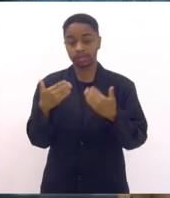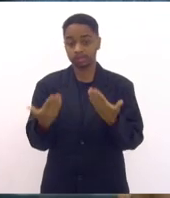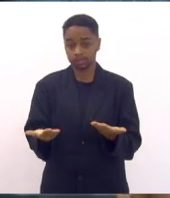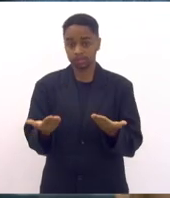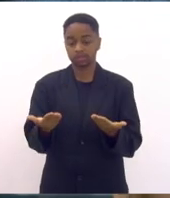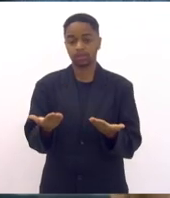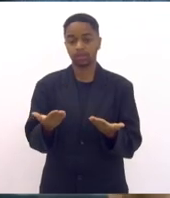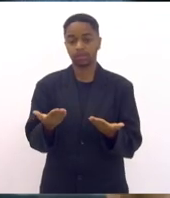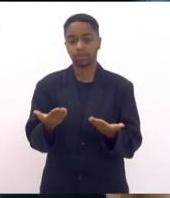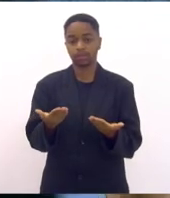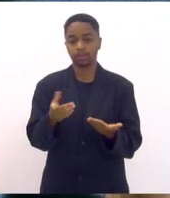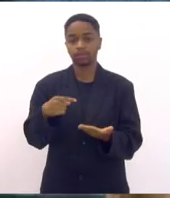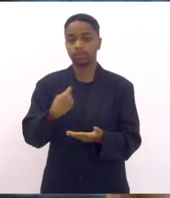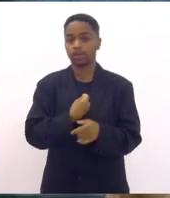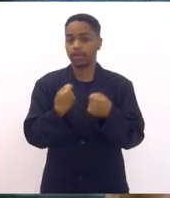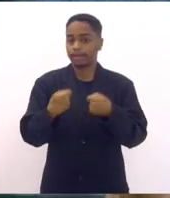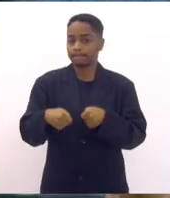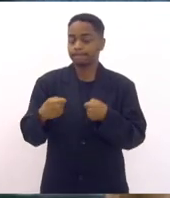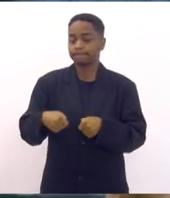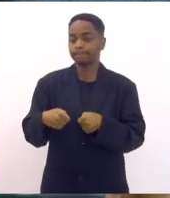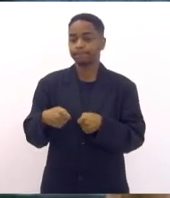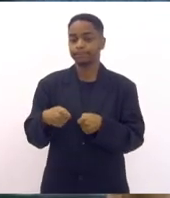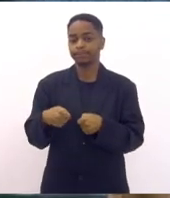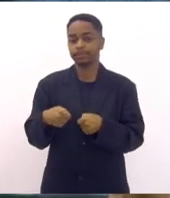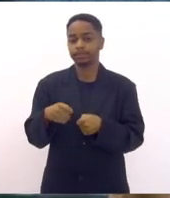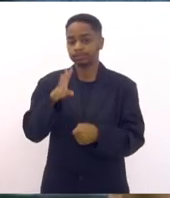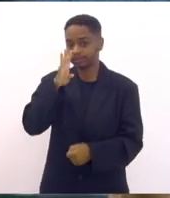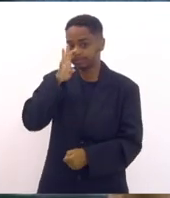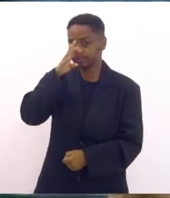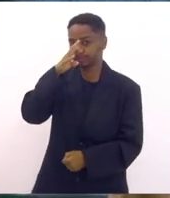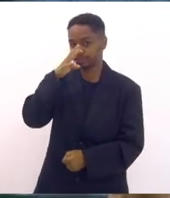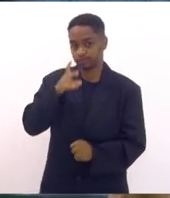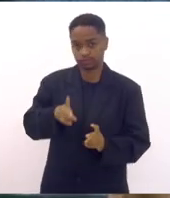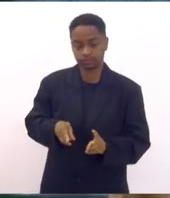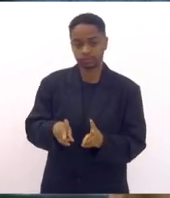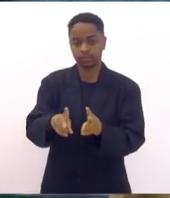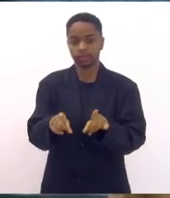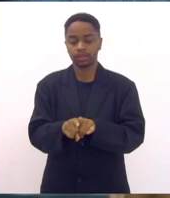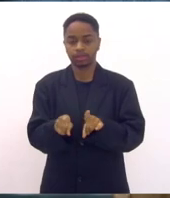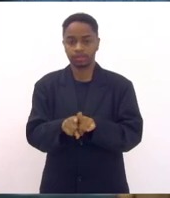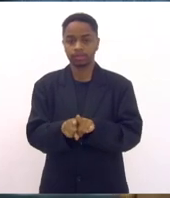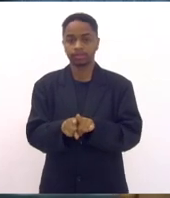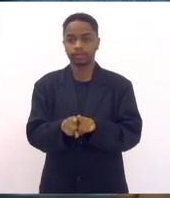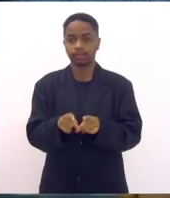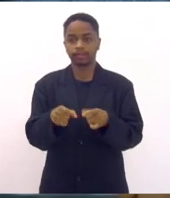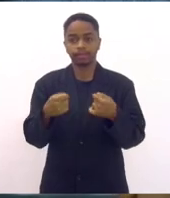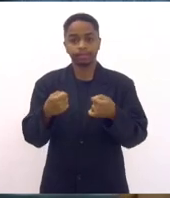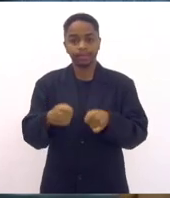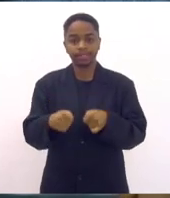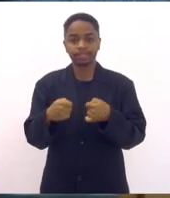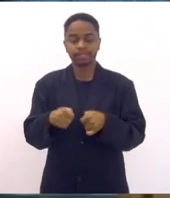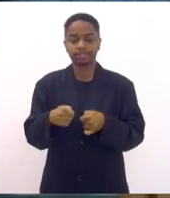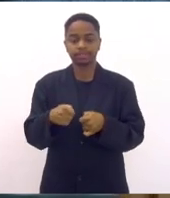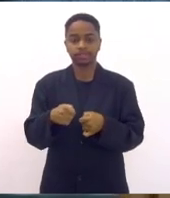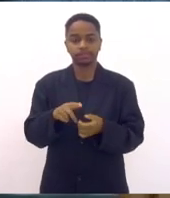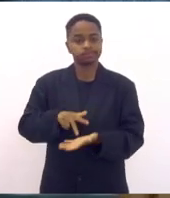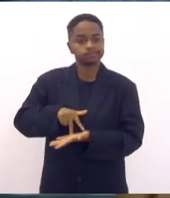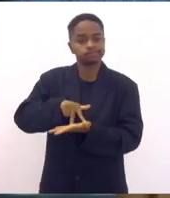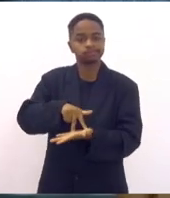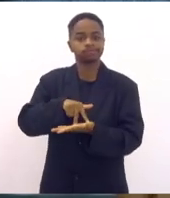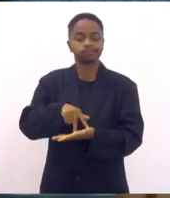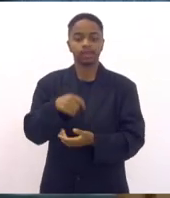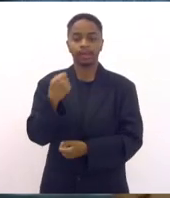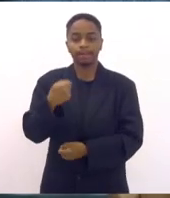vai exigir de todos que participarem persistência vai exigir que é é uma resistência vai